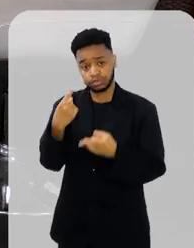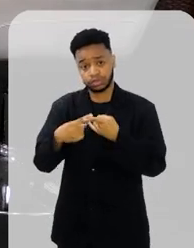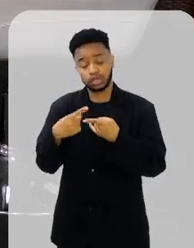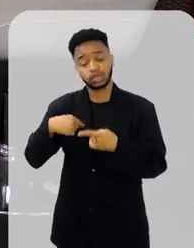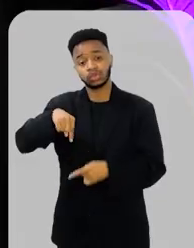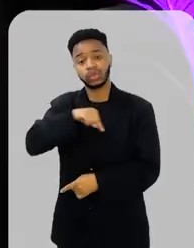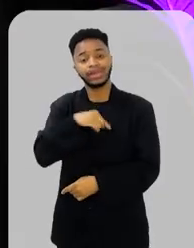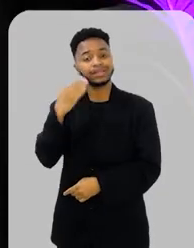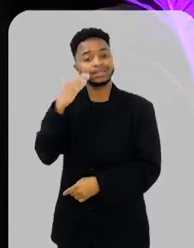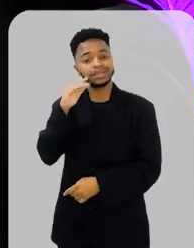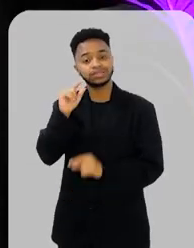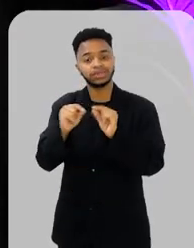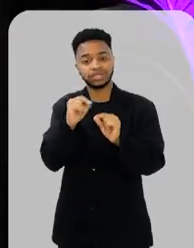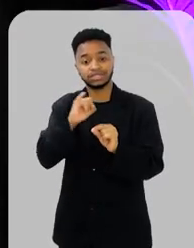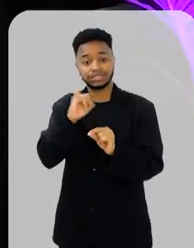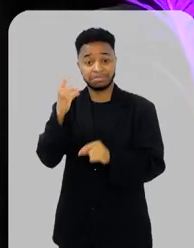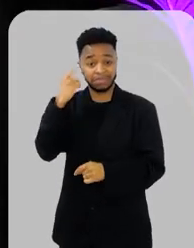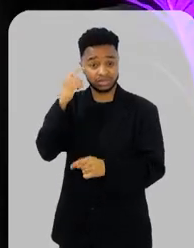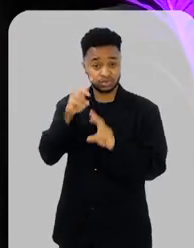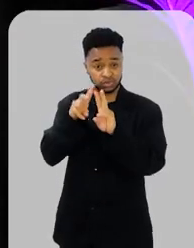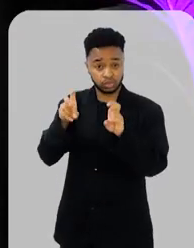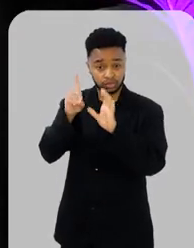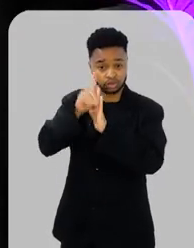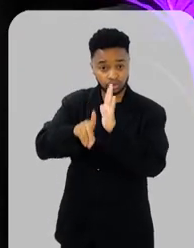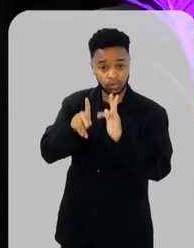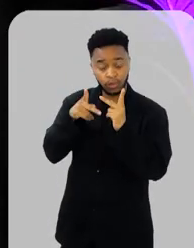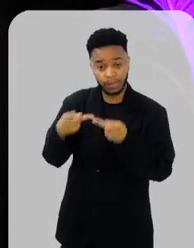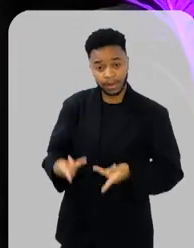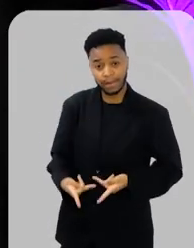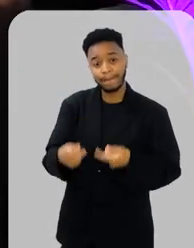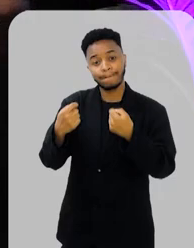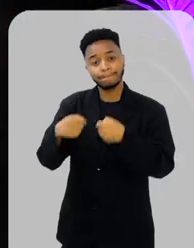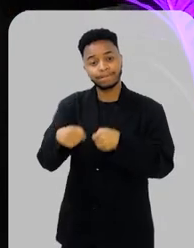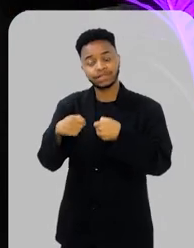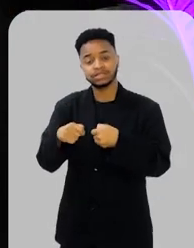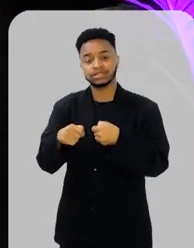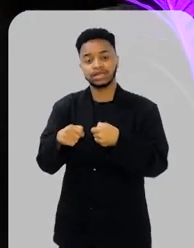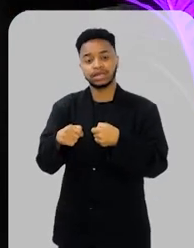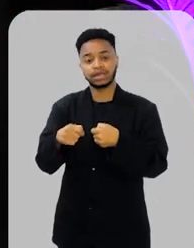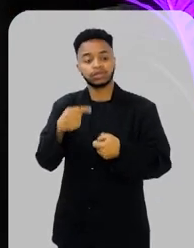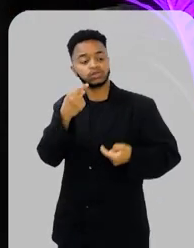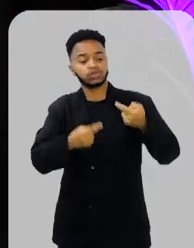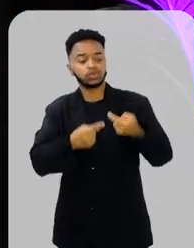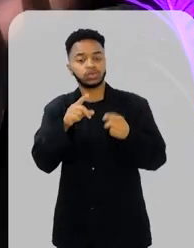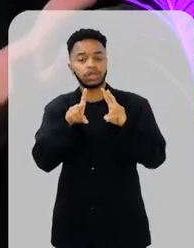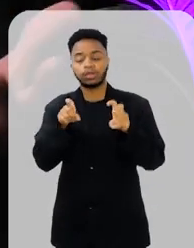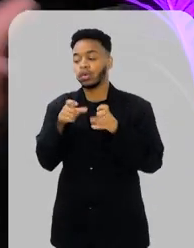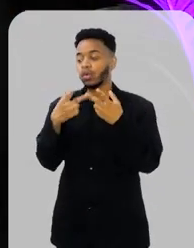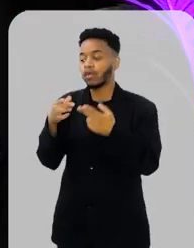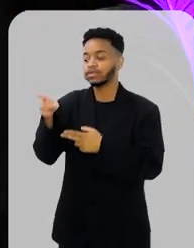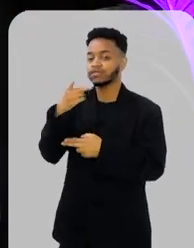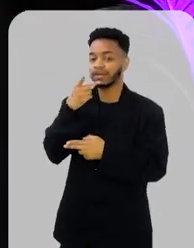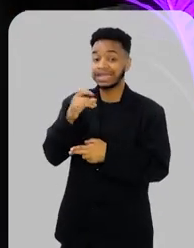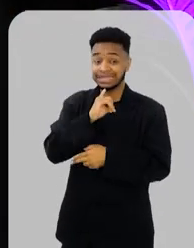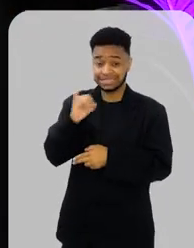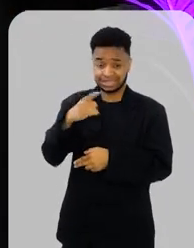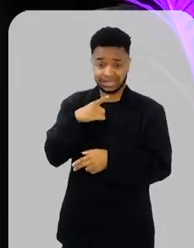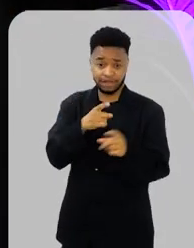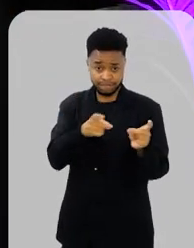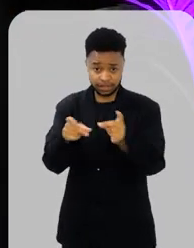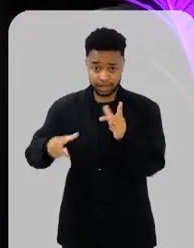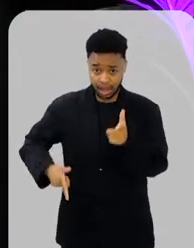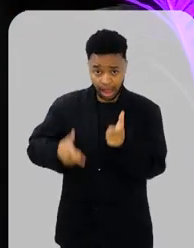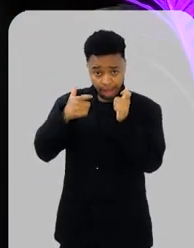entendendo que, para se pensar os direitos humanos, a gente tem que enfrentar, por exemplo, o que você traz, se tem tráfico de armas, existe uma